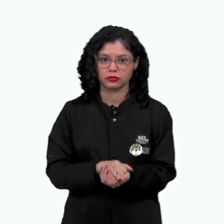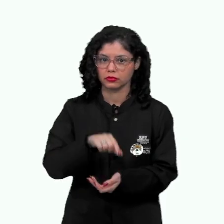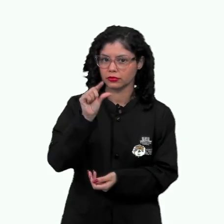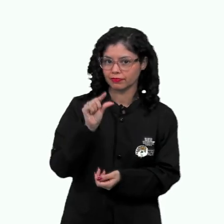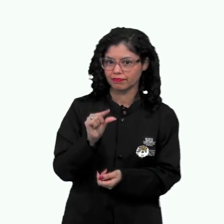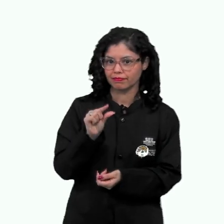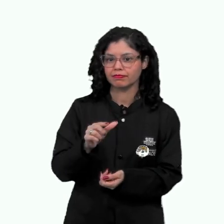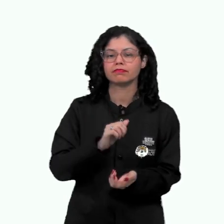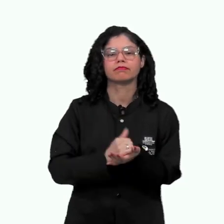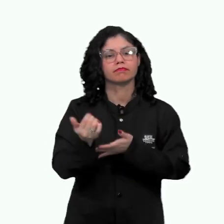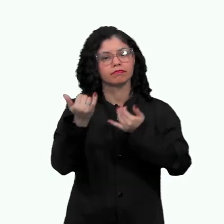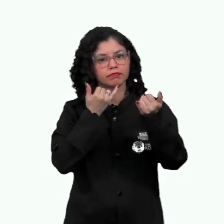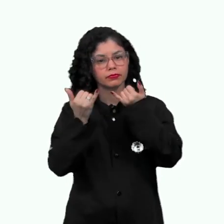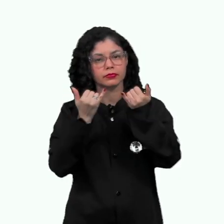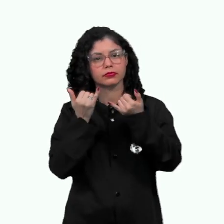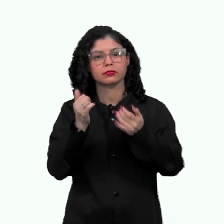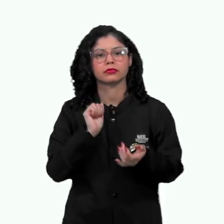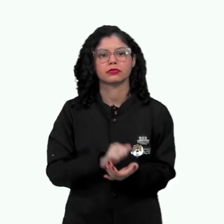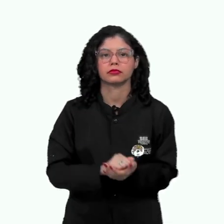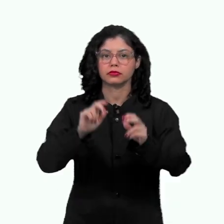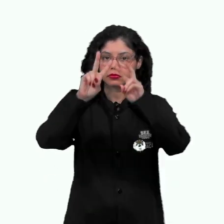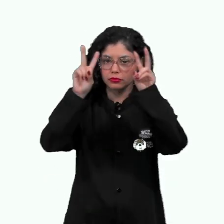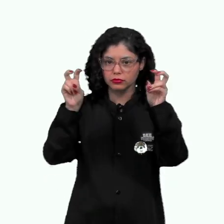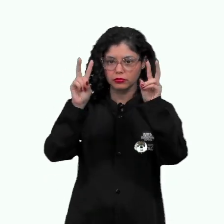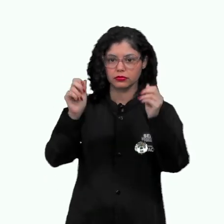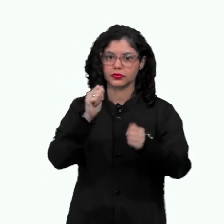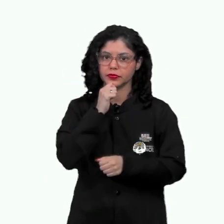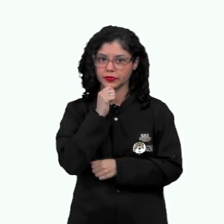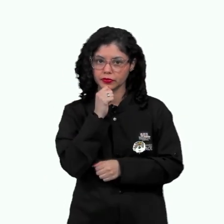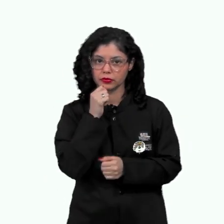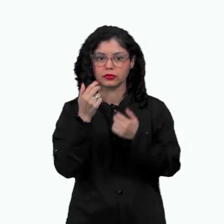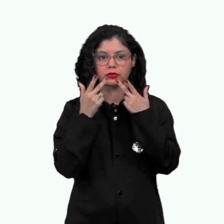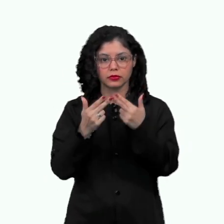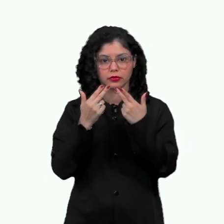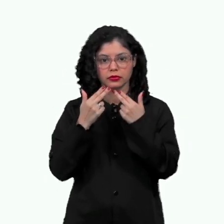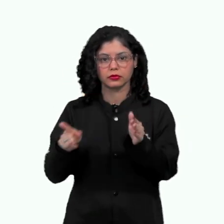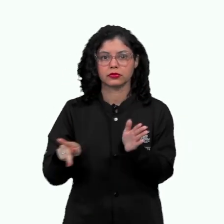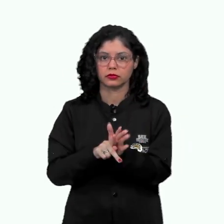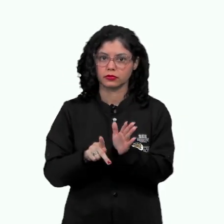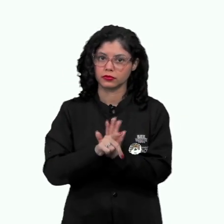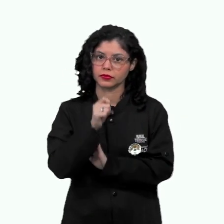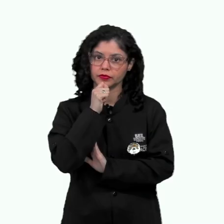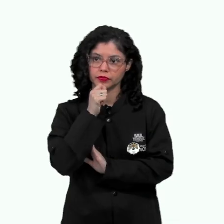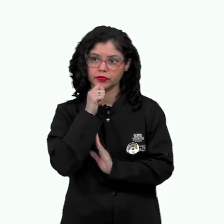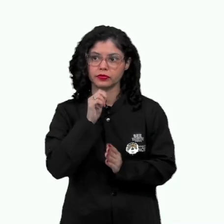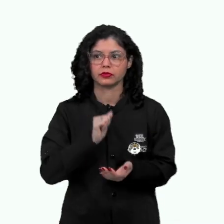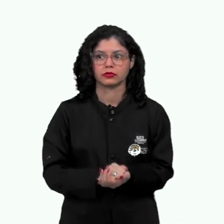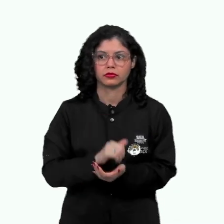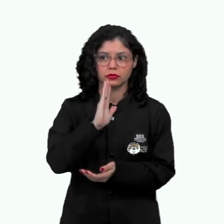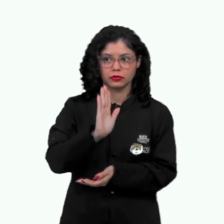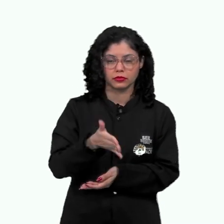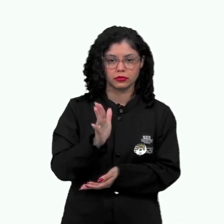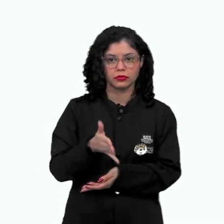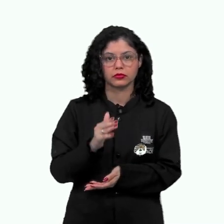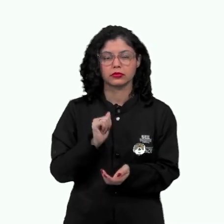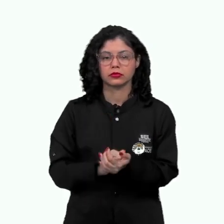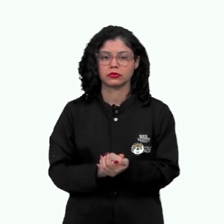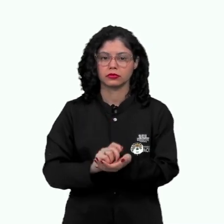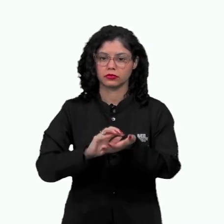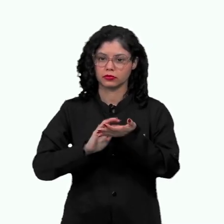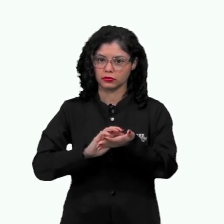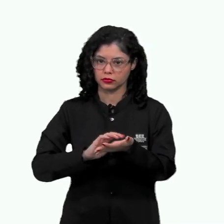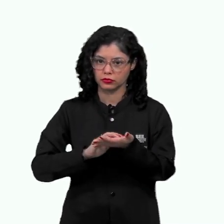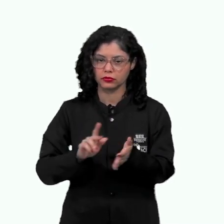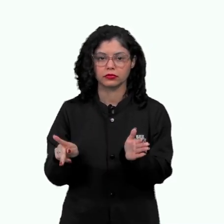pouca informação a respeito aqui da notícia e desse fato. Já no texto digital,